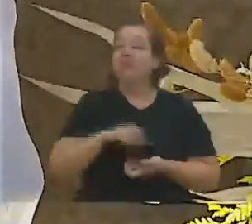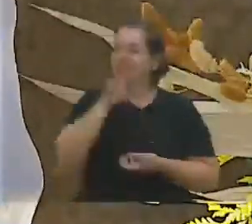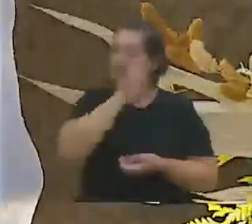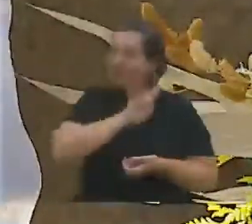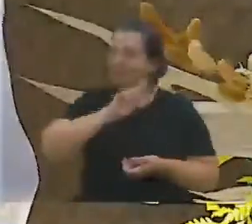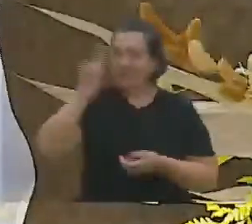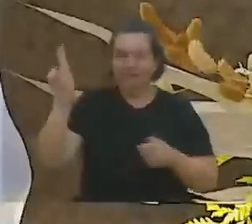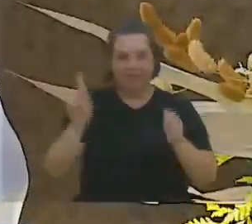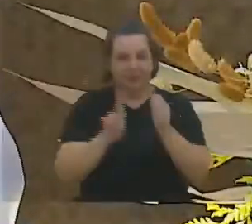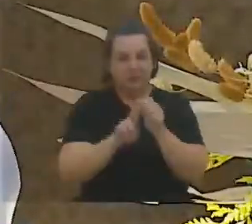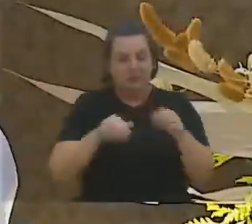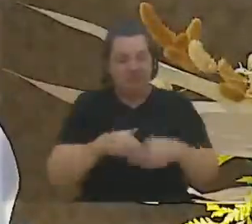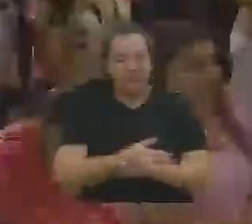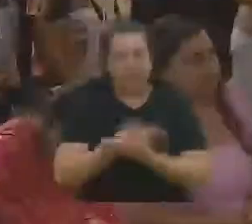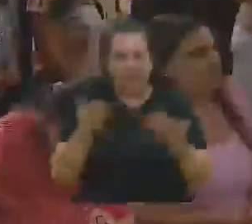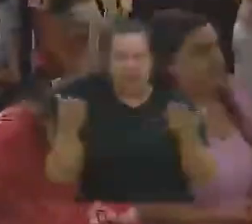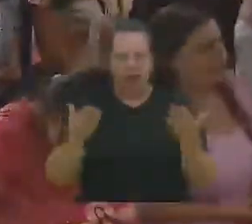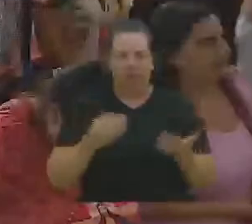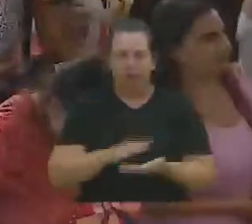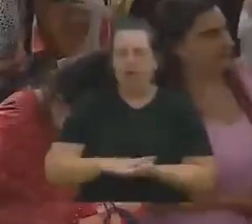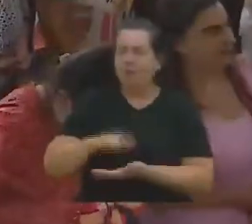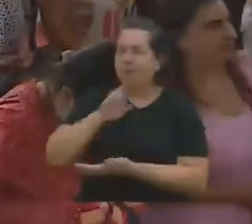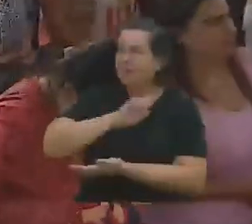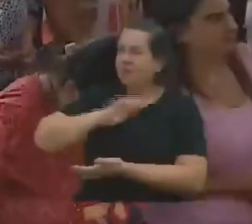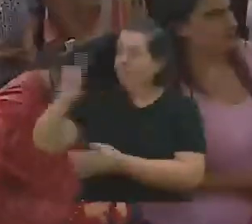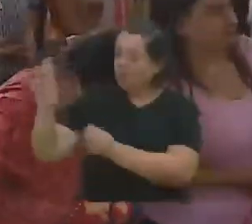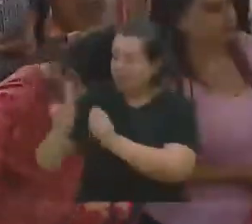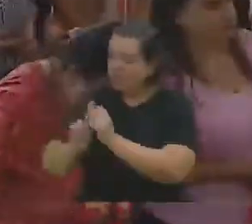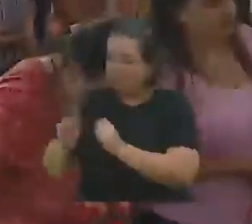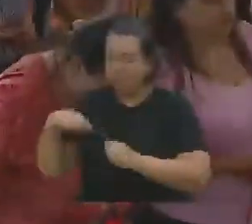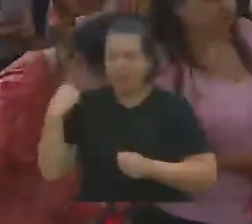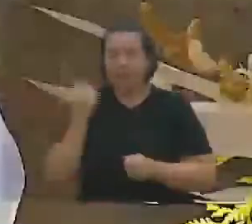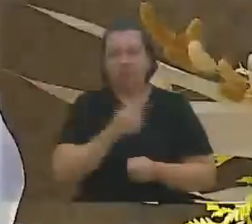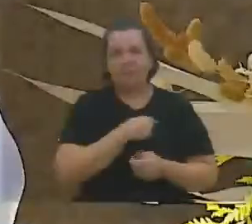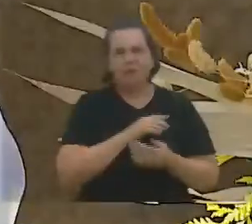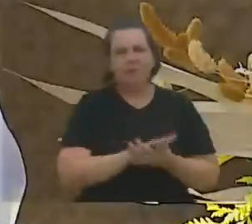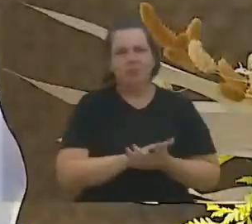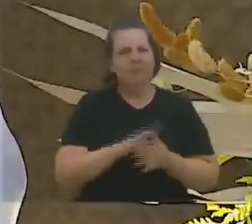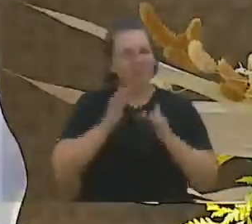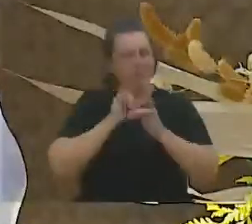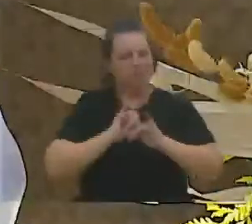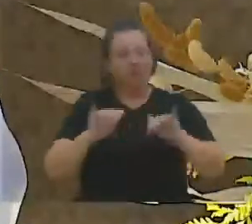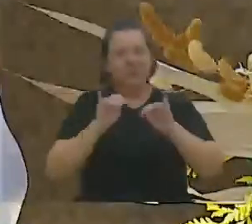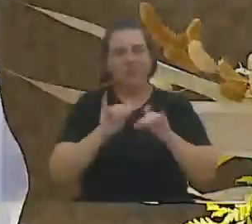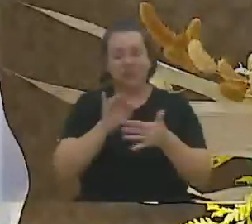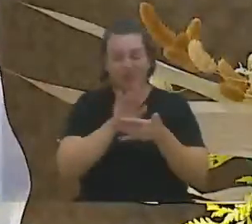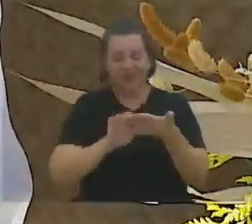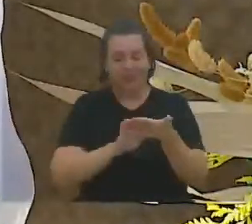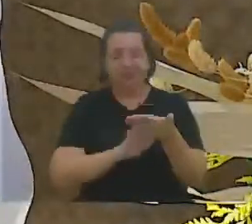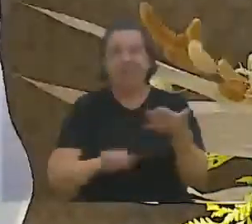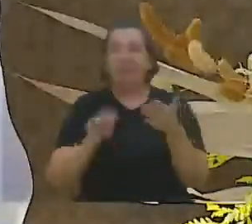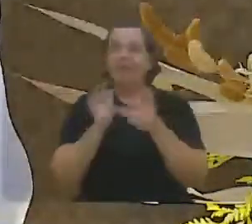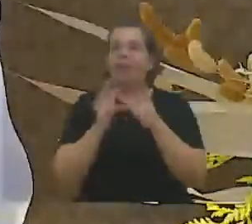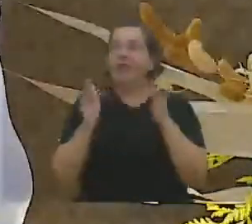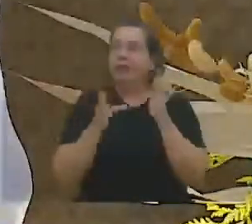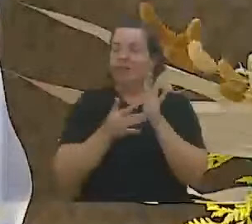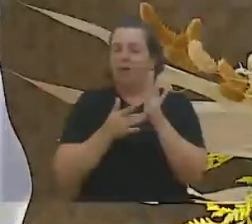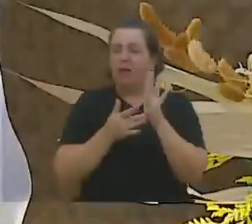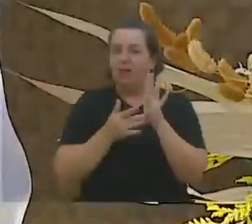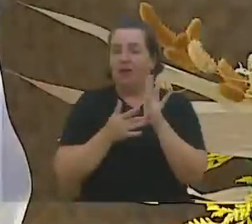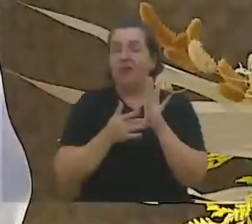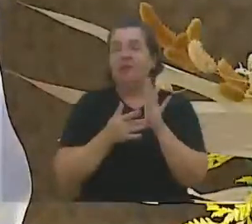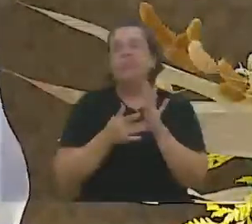Senhor esteja convosco. Ele está no meio de nós. Proclamação do Evangelho de Jesus